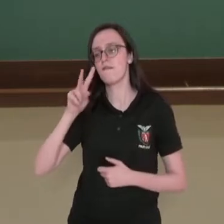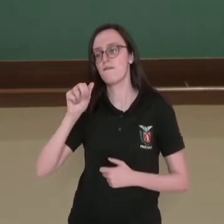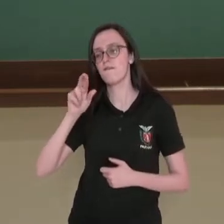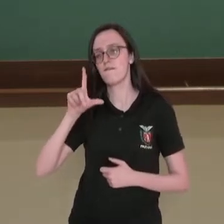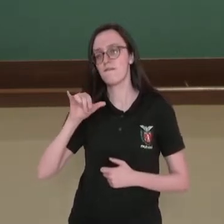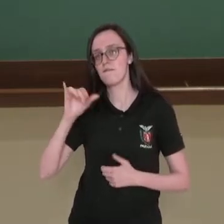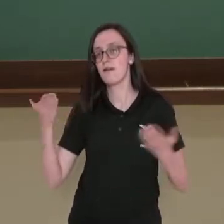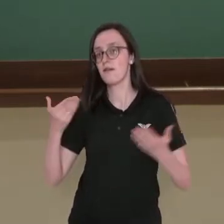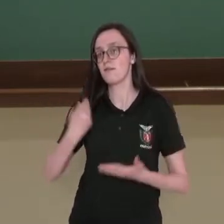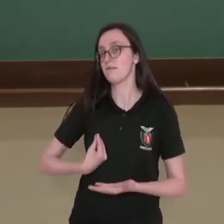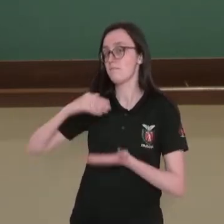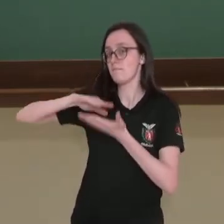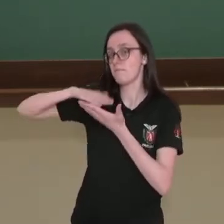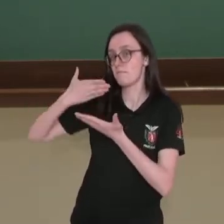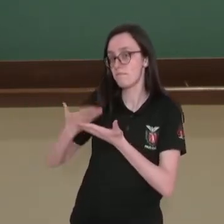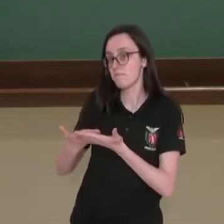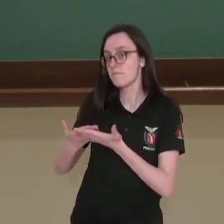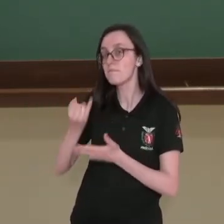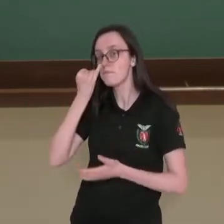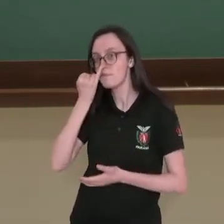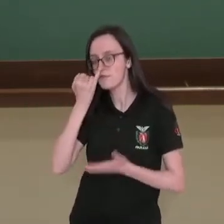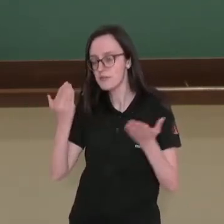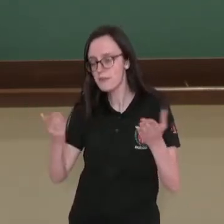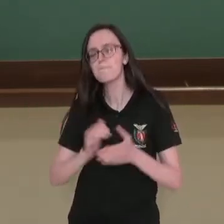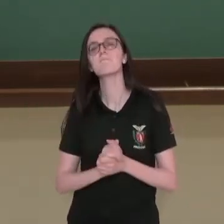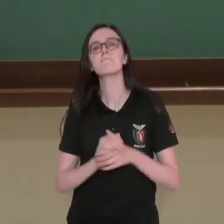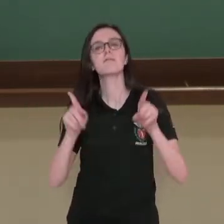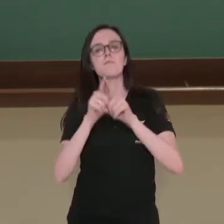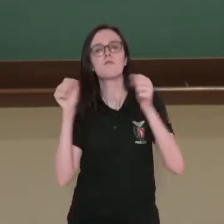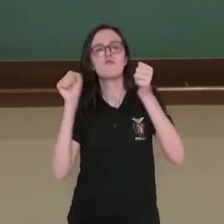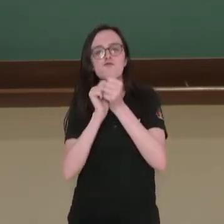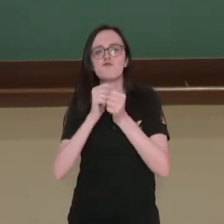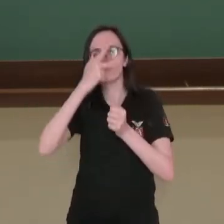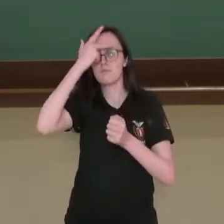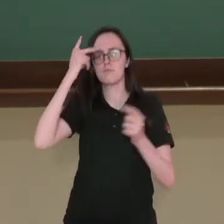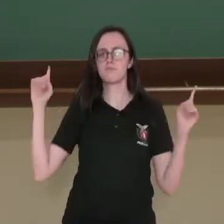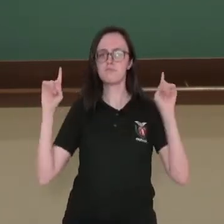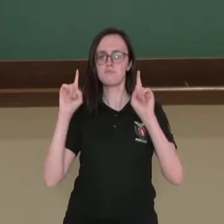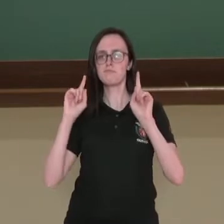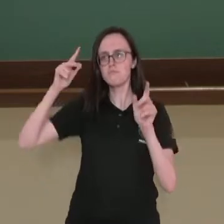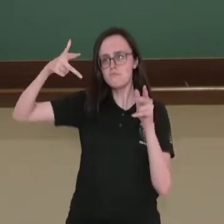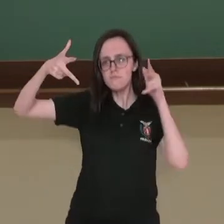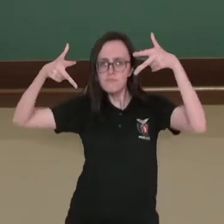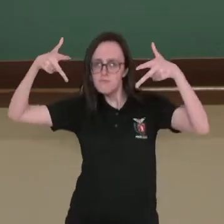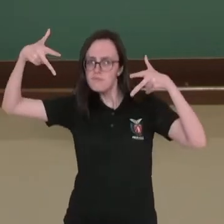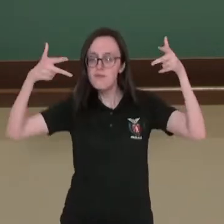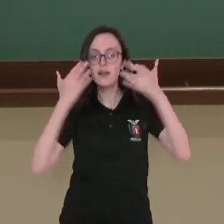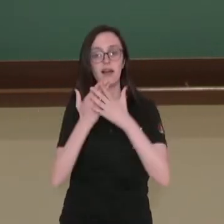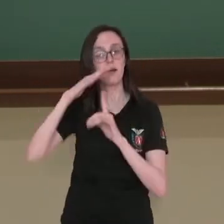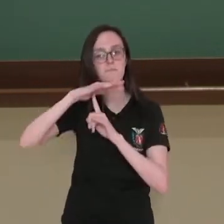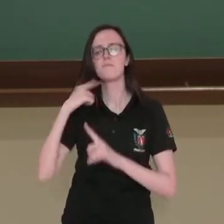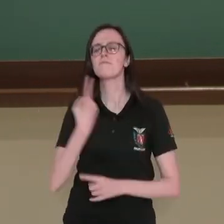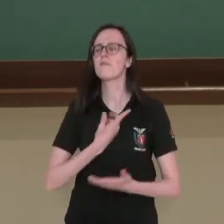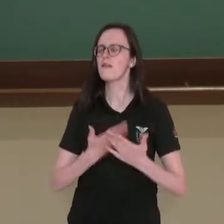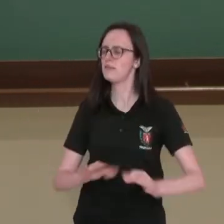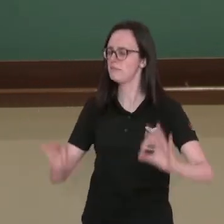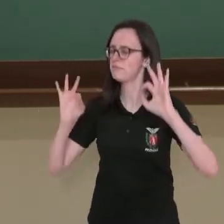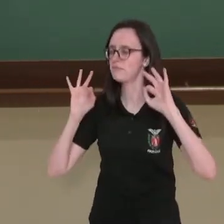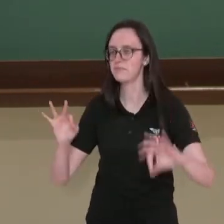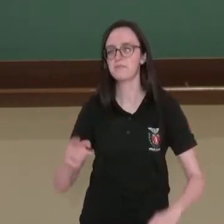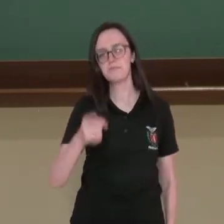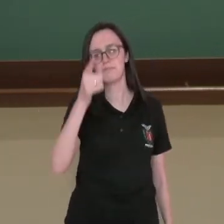Varley e aqui nós temos a nossa intérprete, a Joana, e juntamente com a galera, a equipe de gravação, nós vamos fazer uma aula bem bacana para